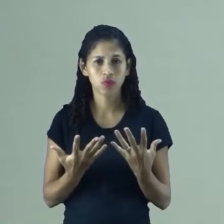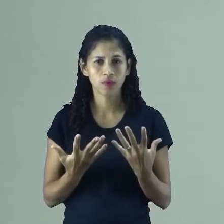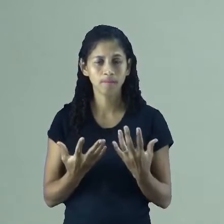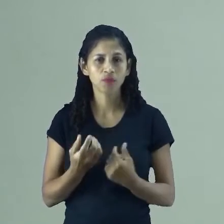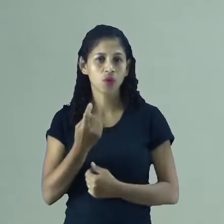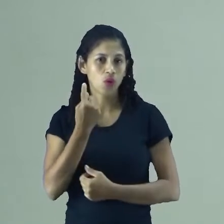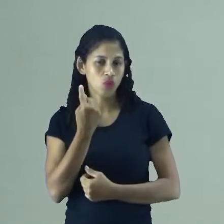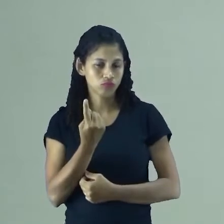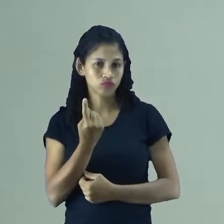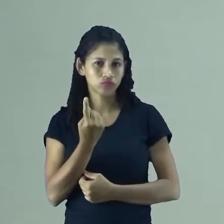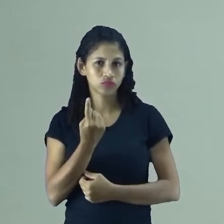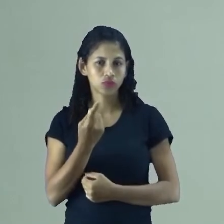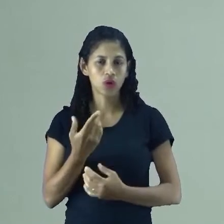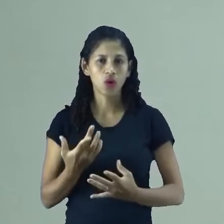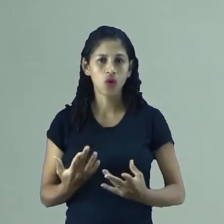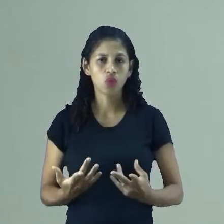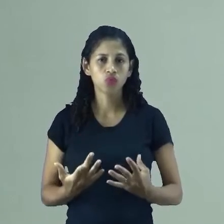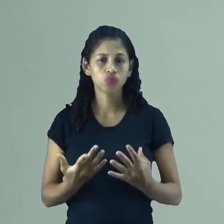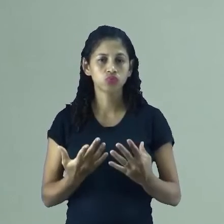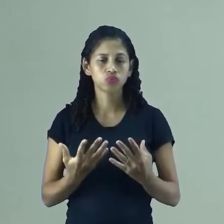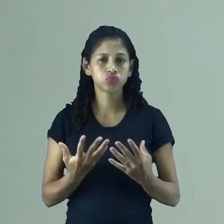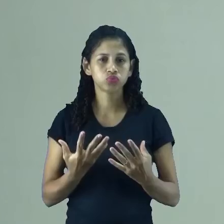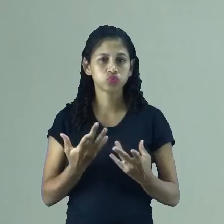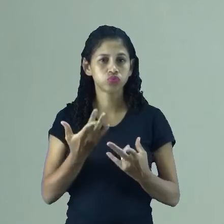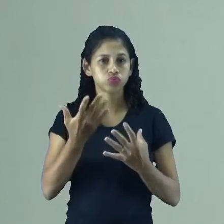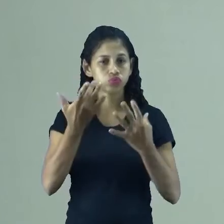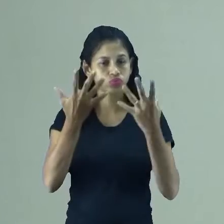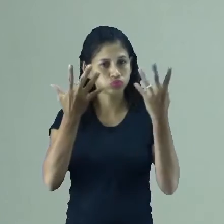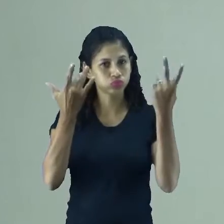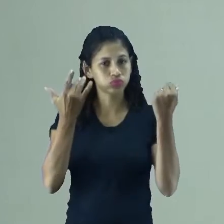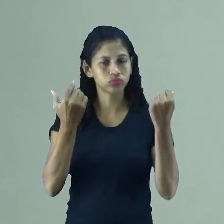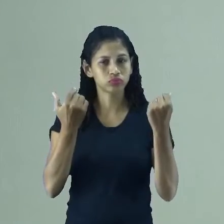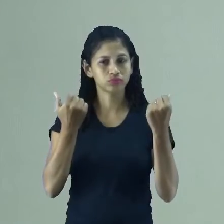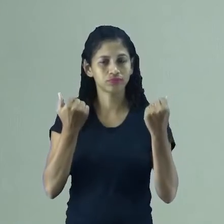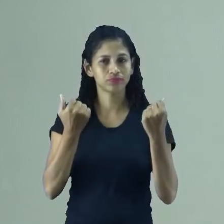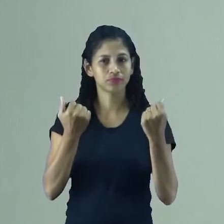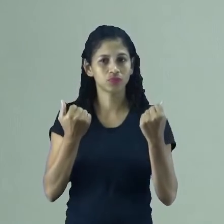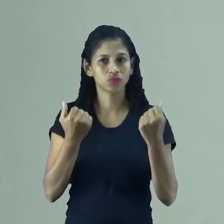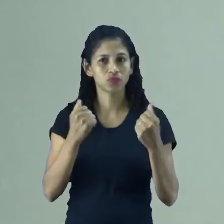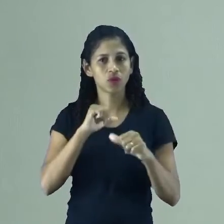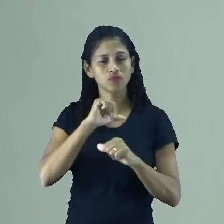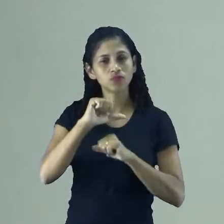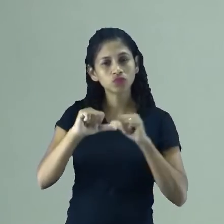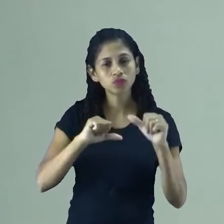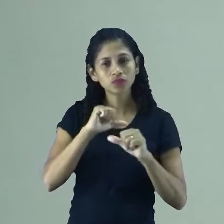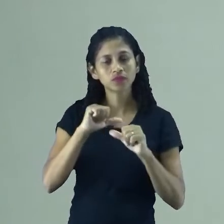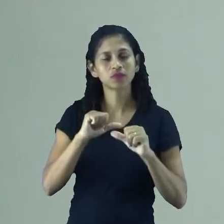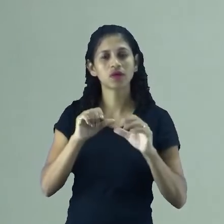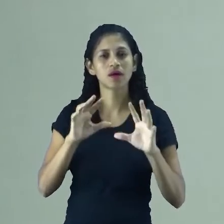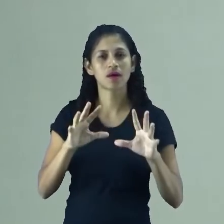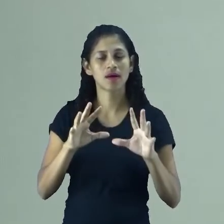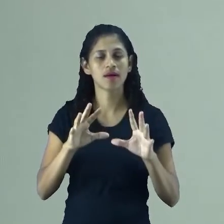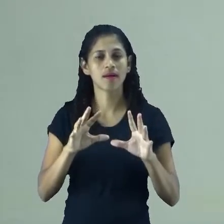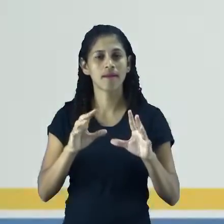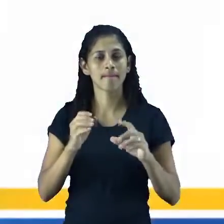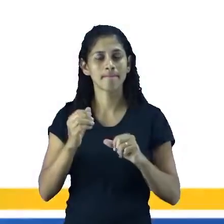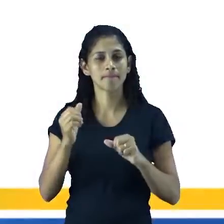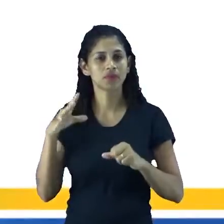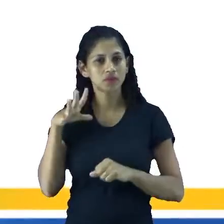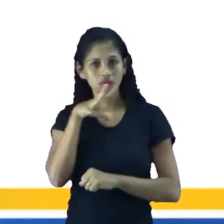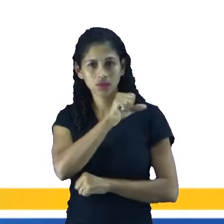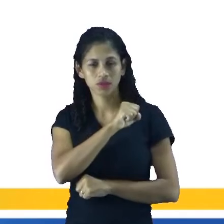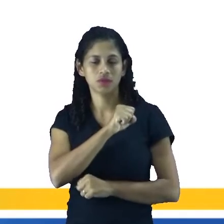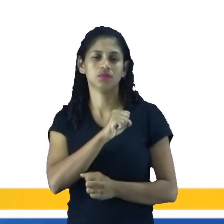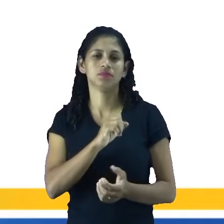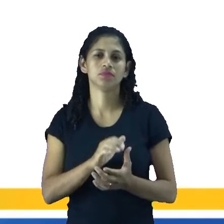certamente uma vai conseguir passar de estado físico mais rápido do que a outra, já que a temperatura de ebulição vai ser diferente, uma é